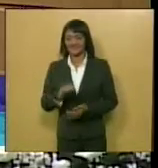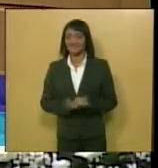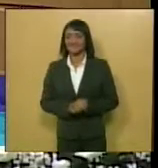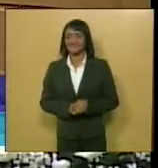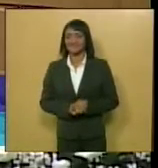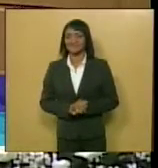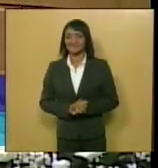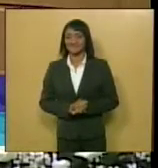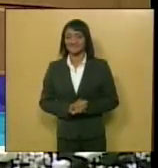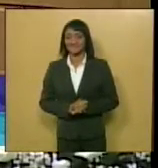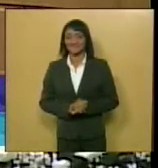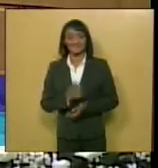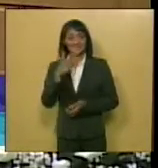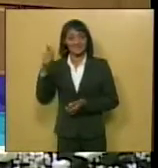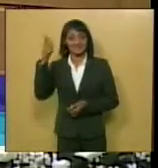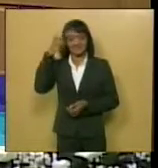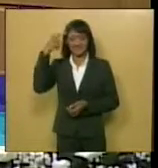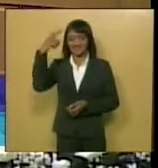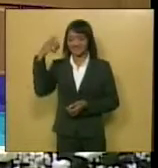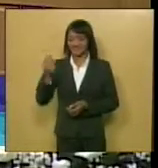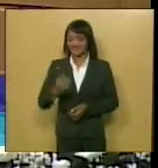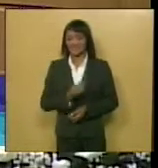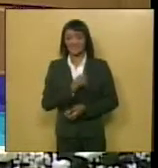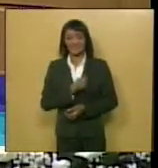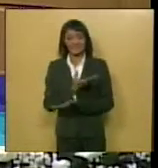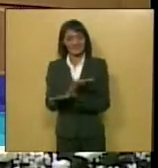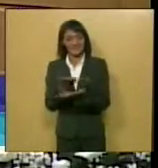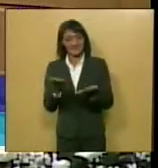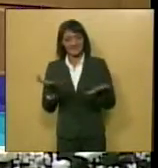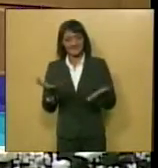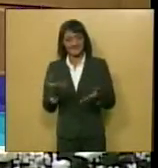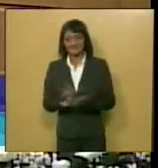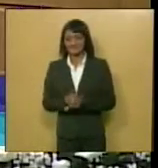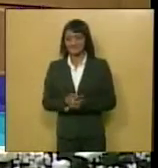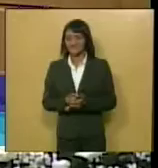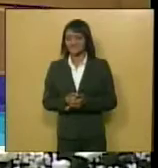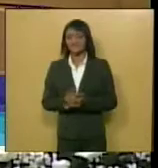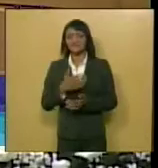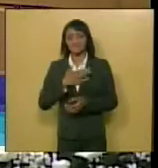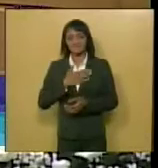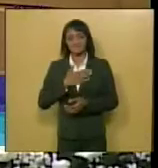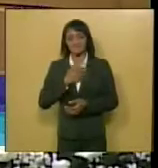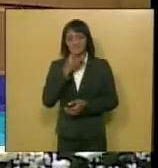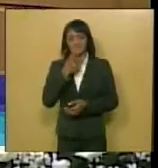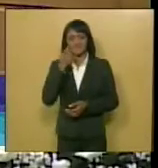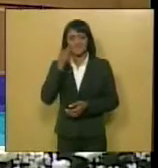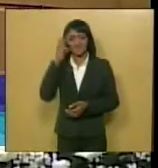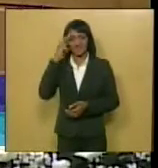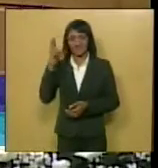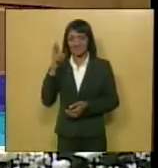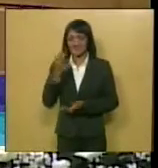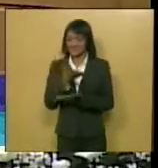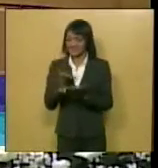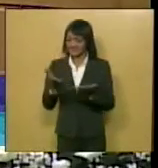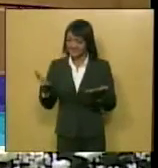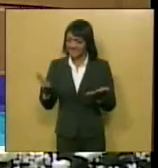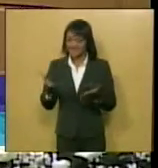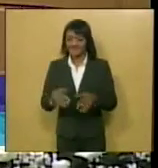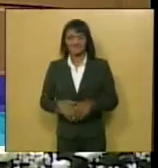demais autoridades presentes, meus senhores e minhas senhoras.